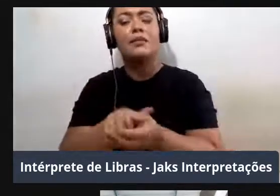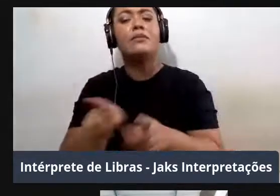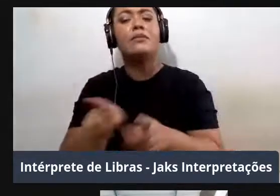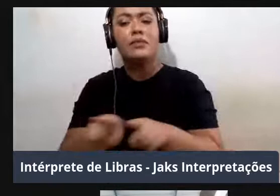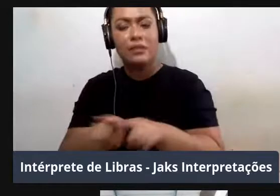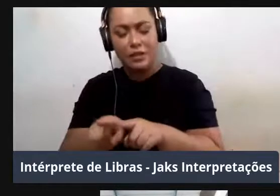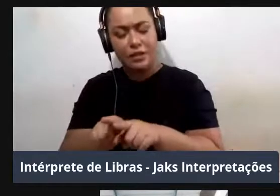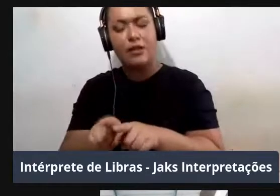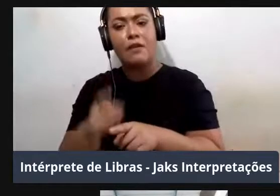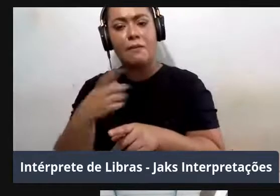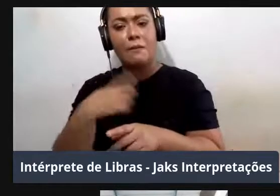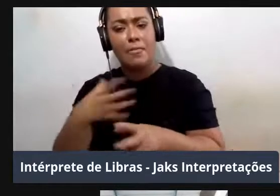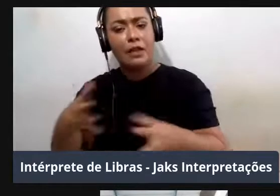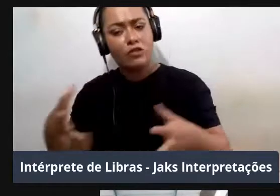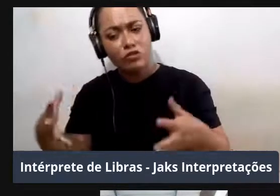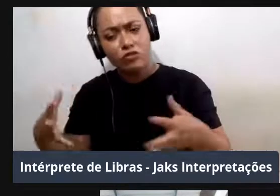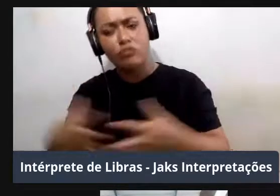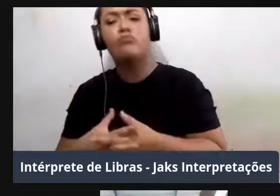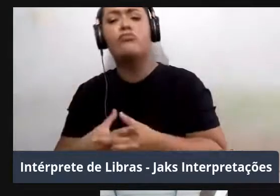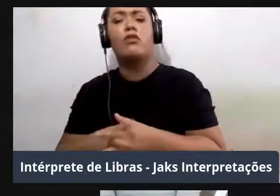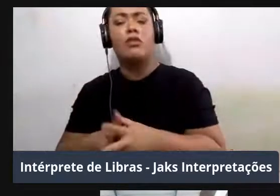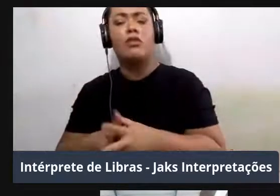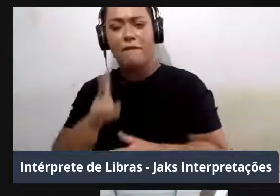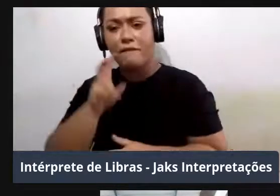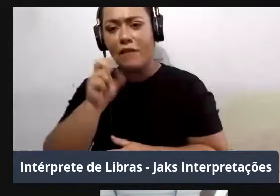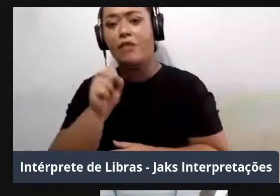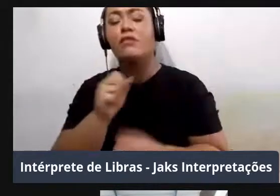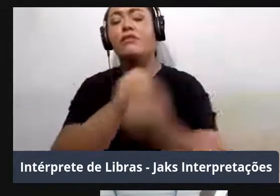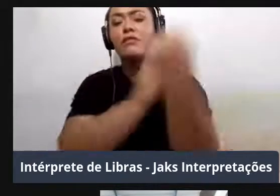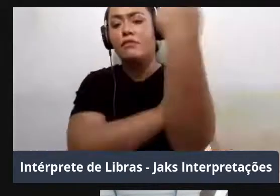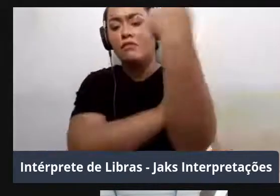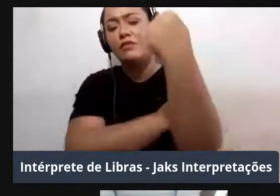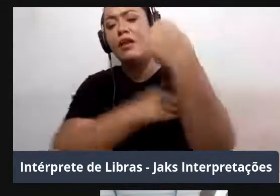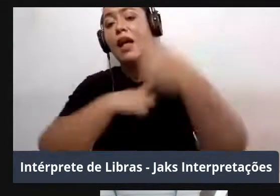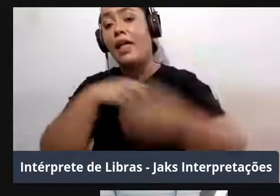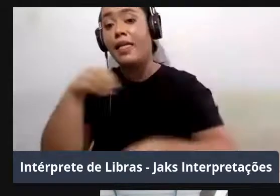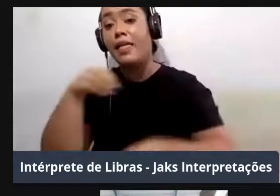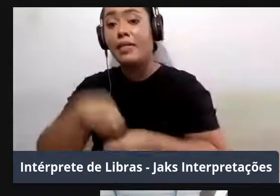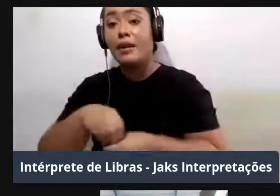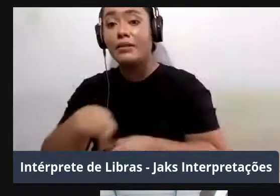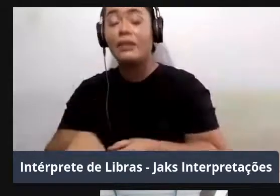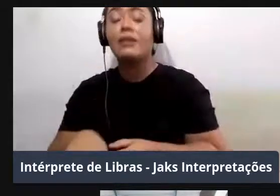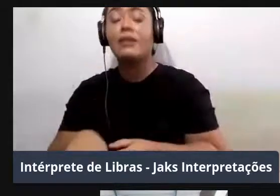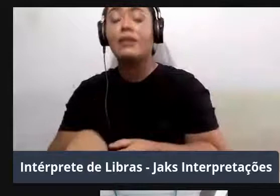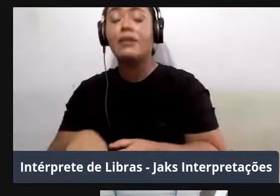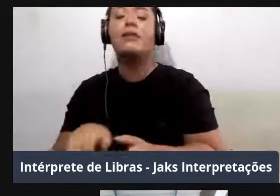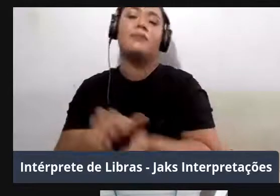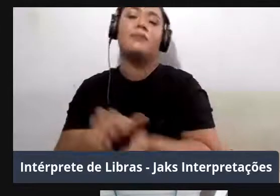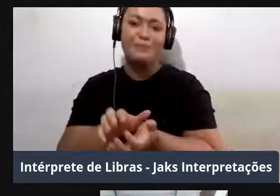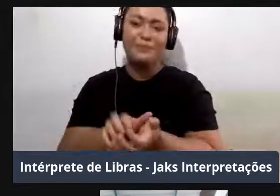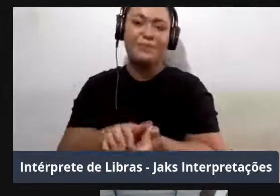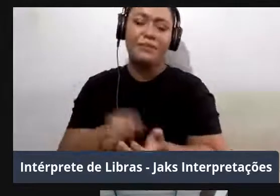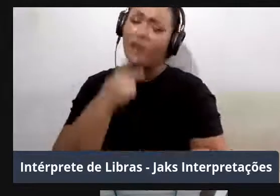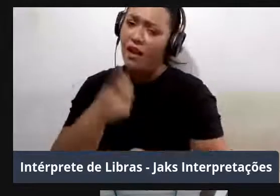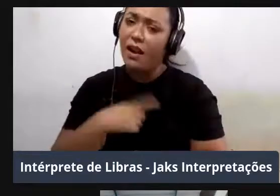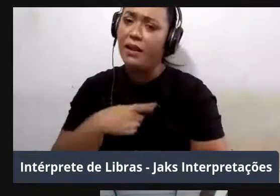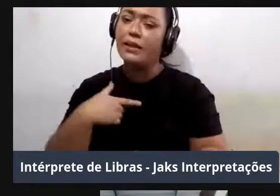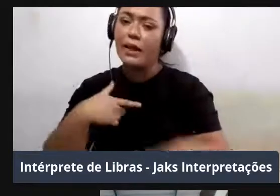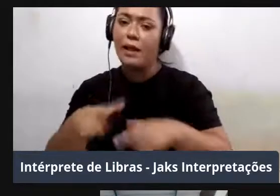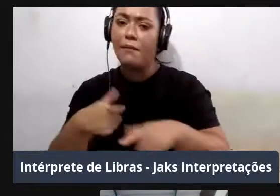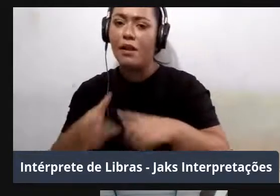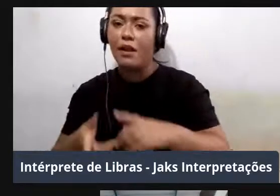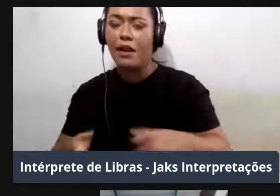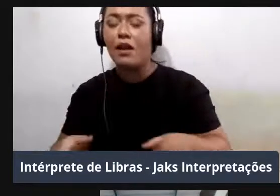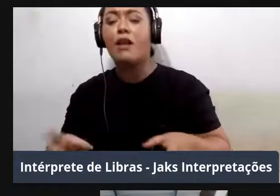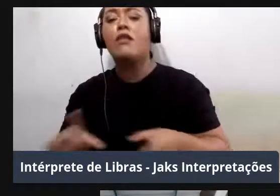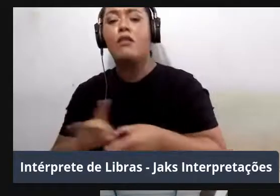Pancararu, né? Dos territórios, né? Elas têm trabalhado em conjunto. A Dora fala isso, inclusive, no filme que saiu